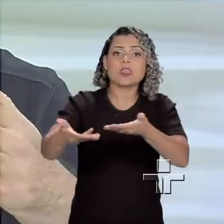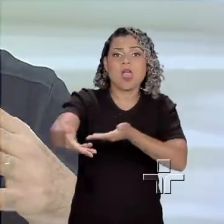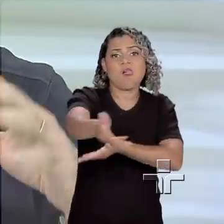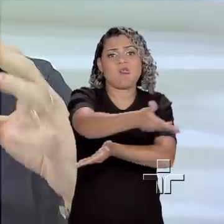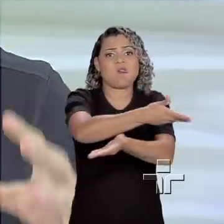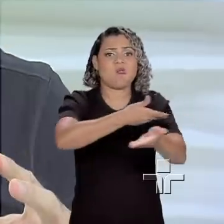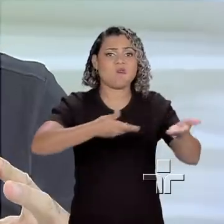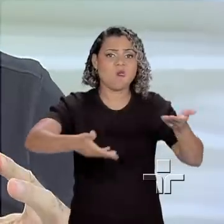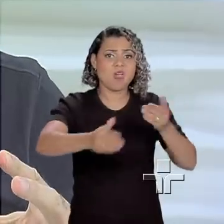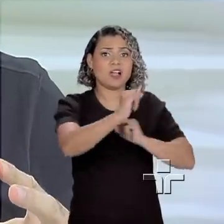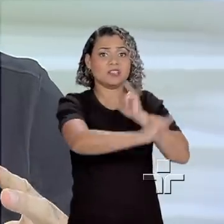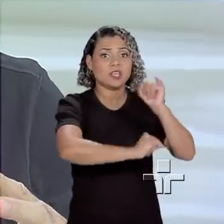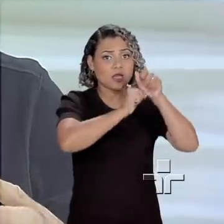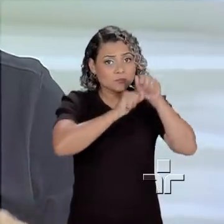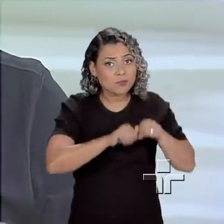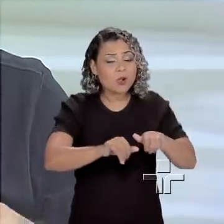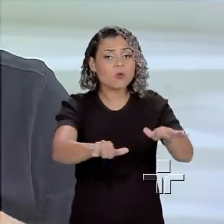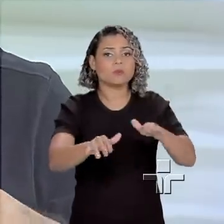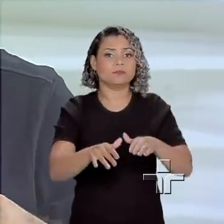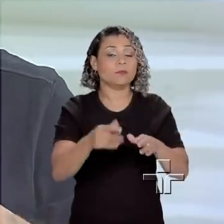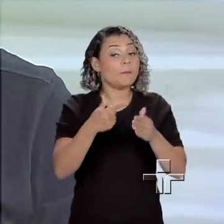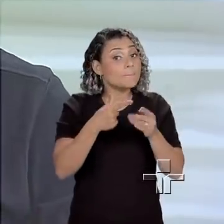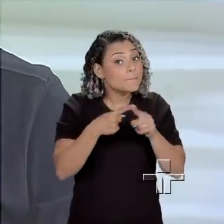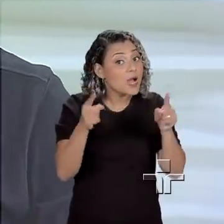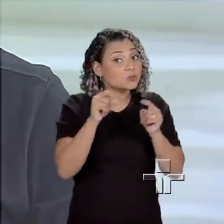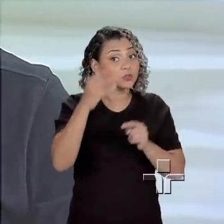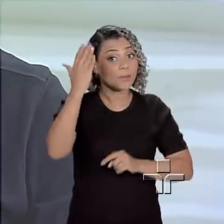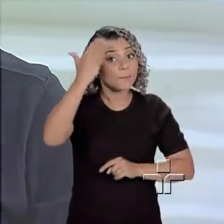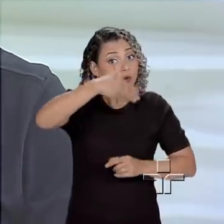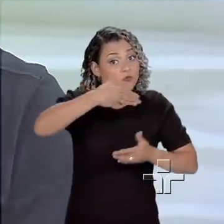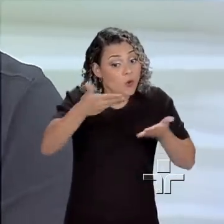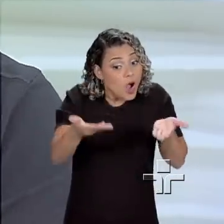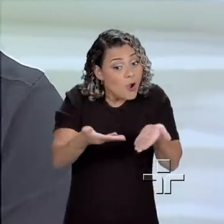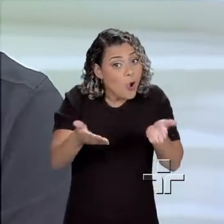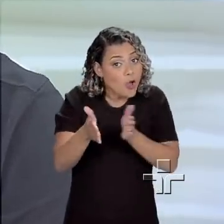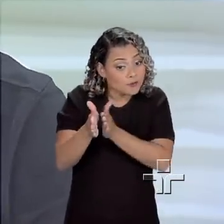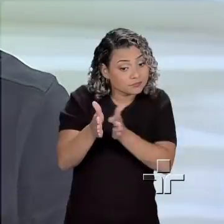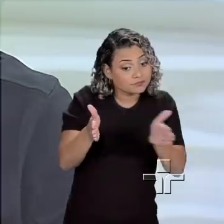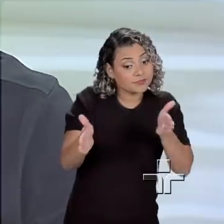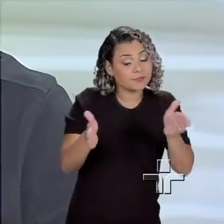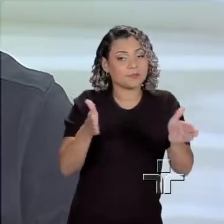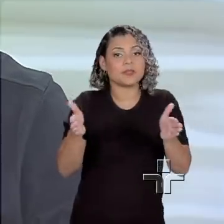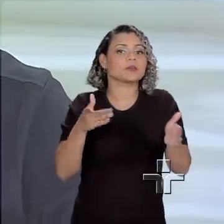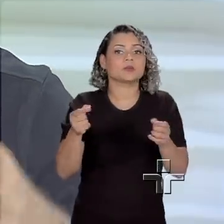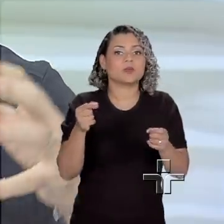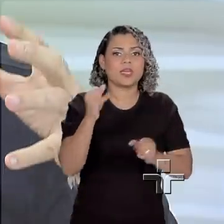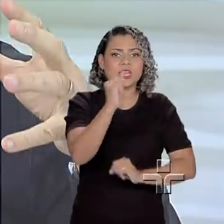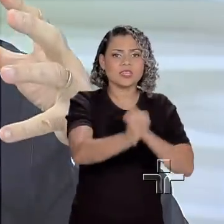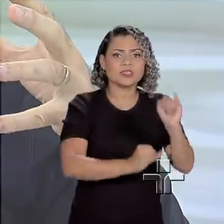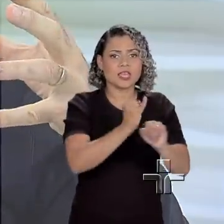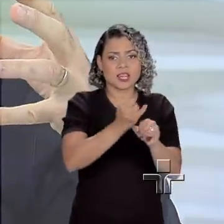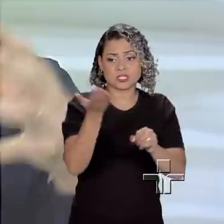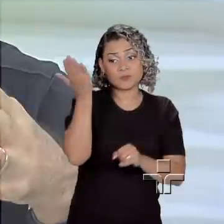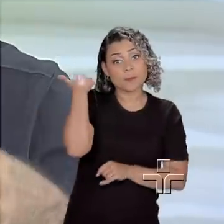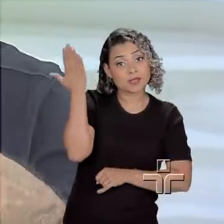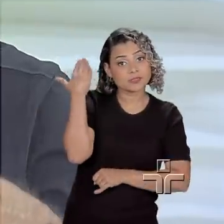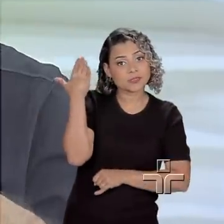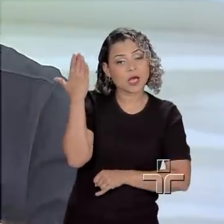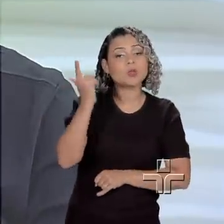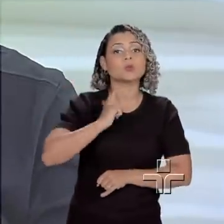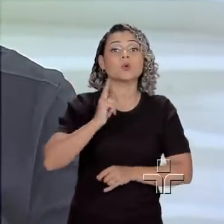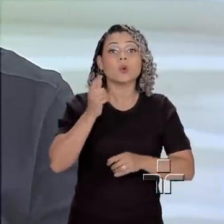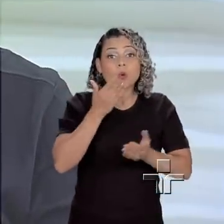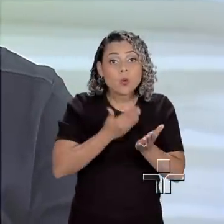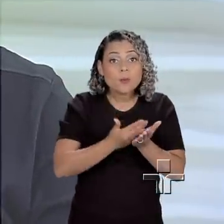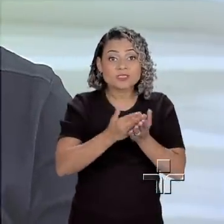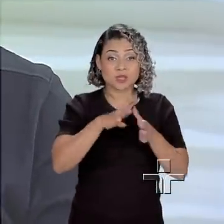seus investidores, lá naquele começo. O que se provou nesse tempo todo é que essa internet utópica ela está se